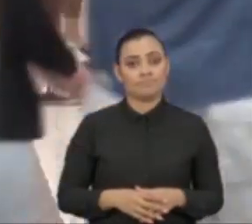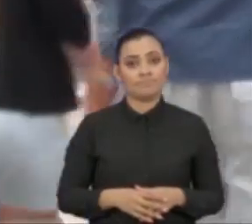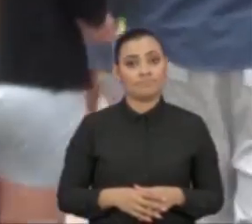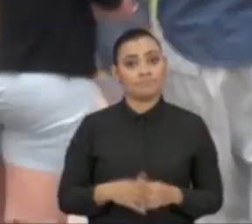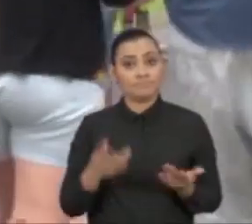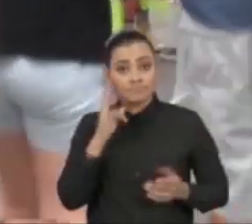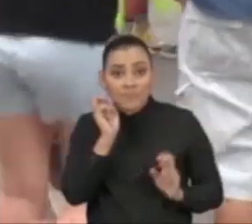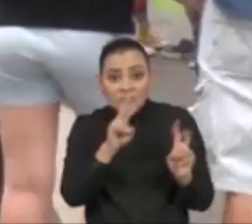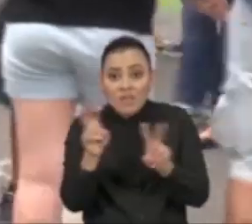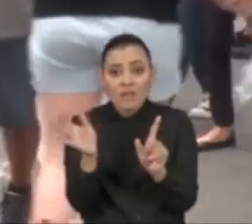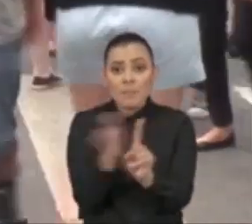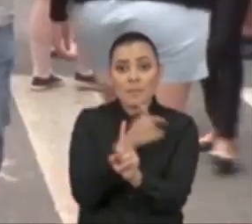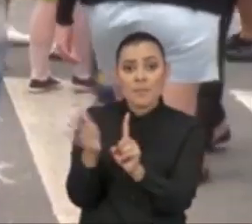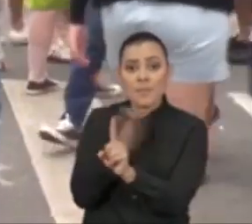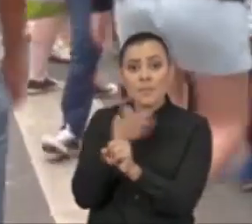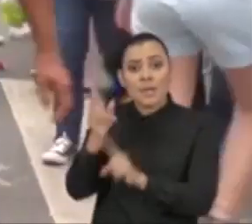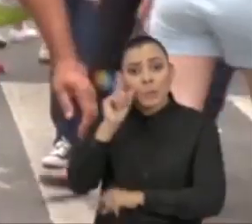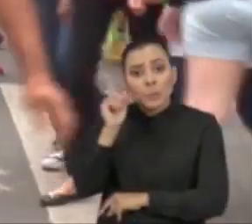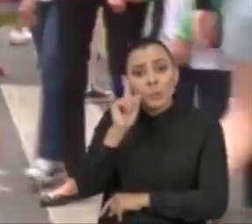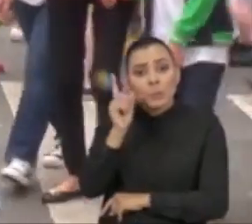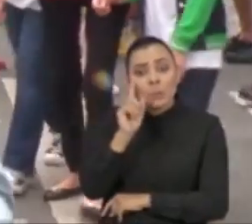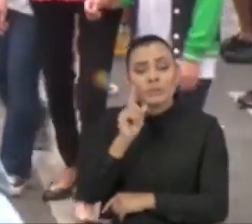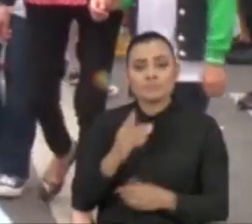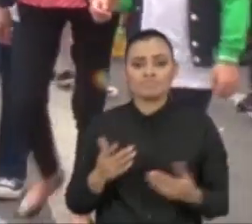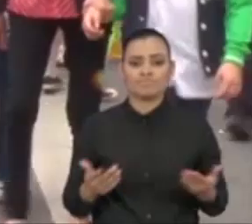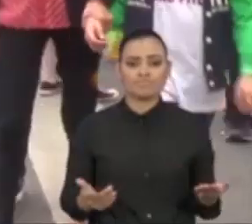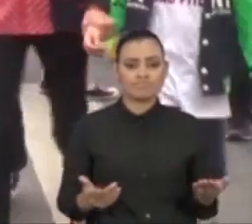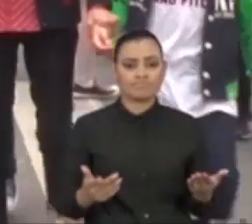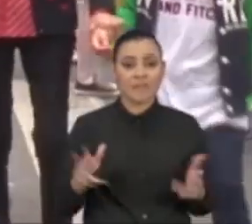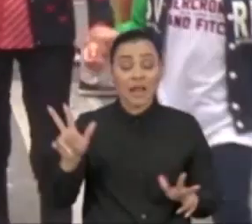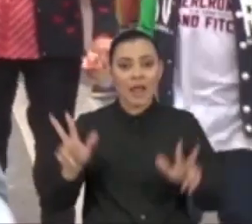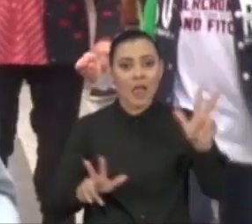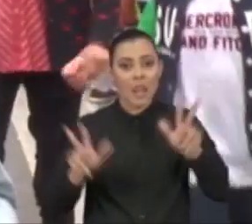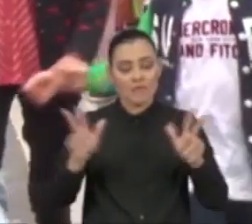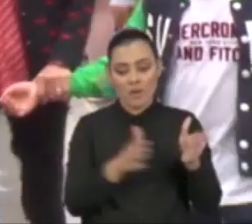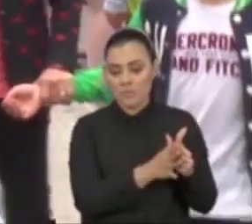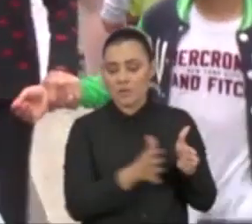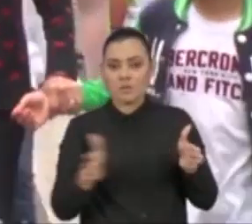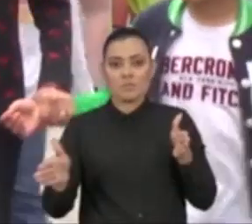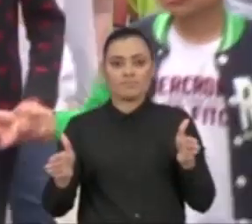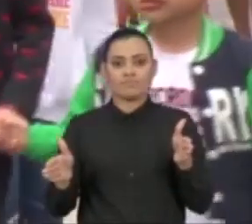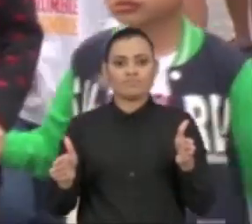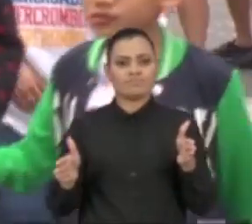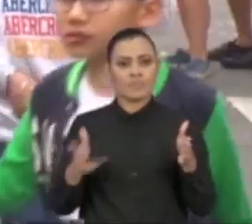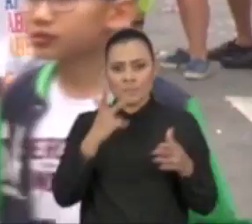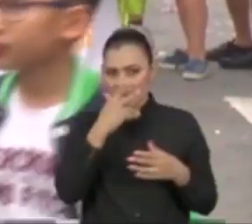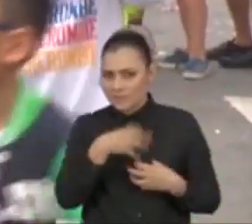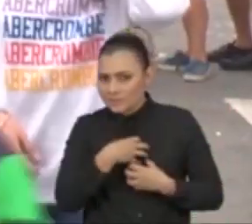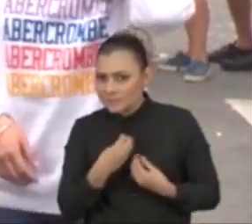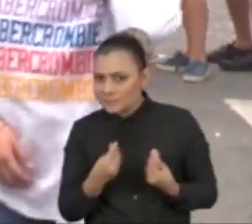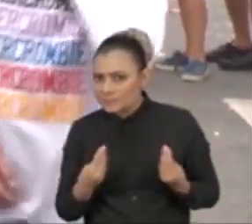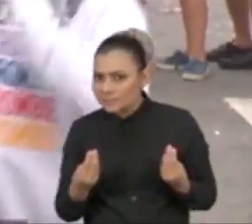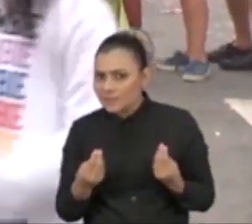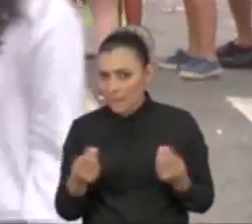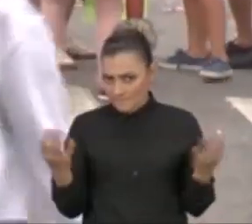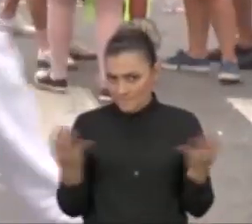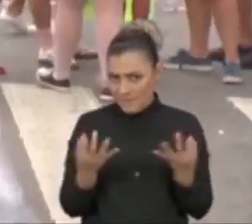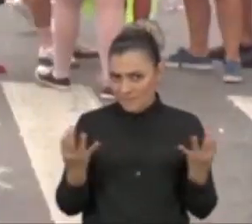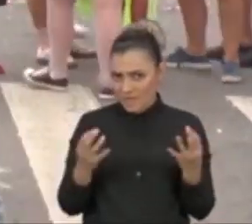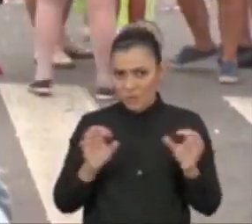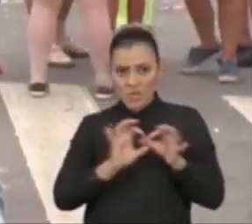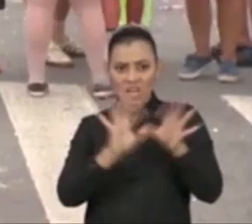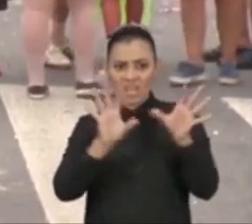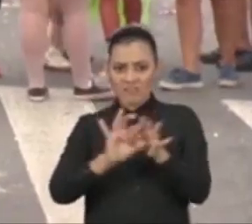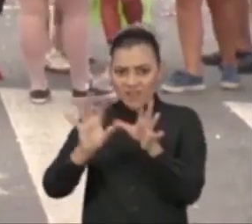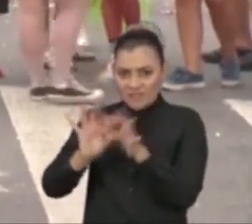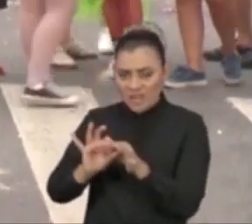Embora as agressões aconteçam todos os dias, durante o carnaval há uma falsa sensação de que tudo é permitido.